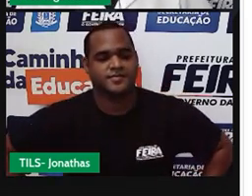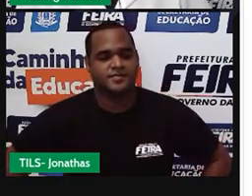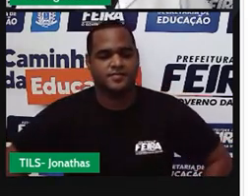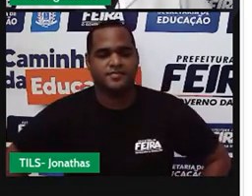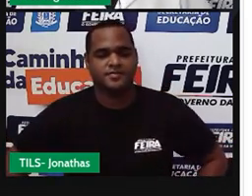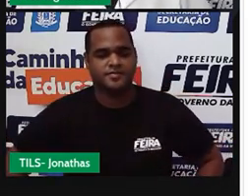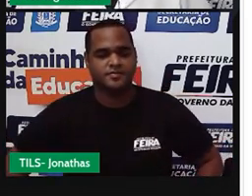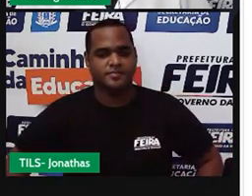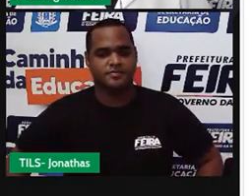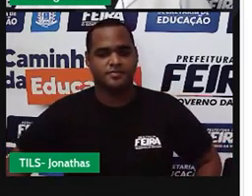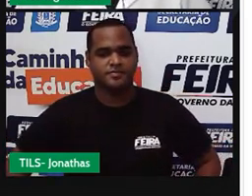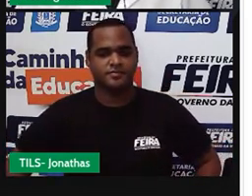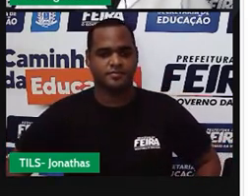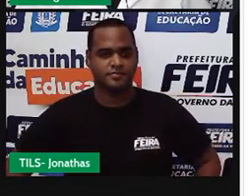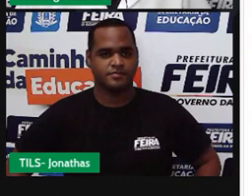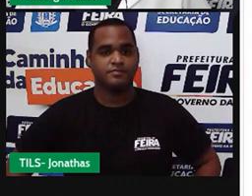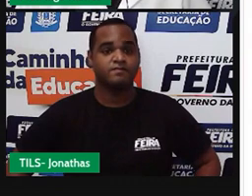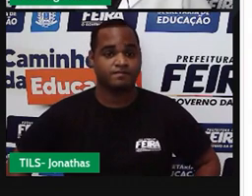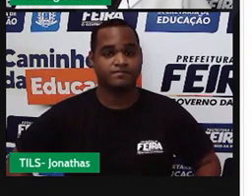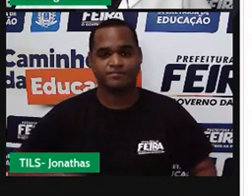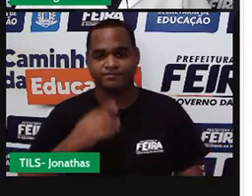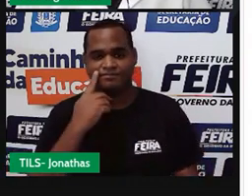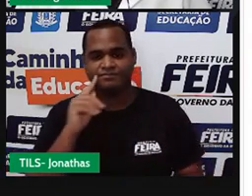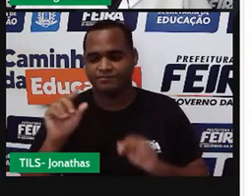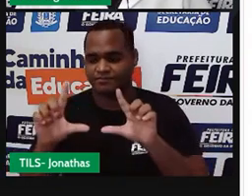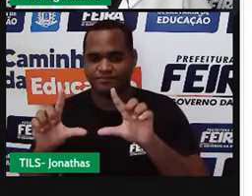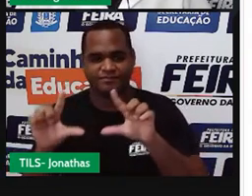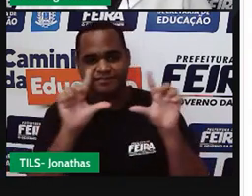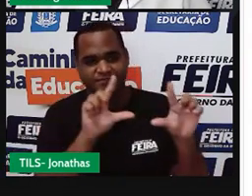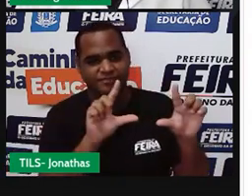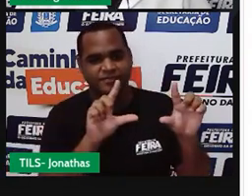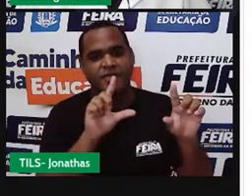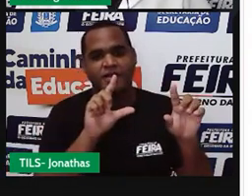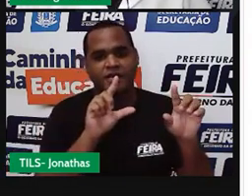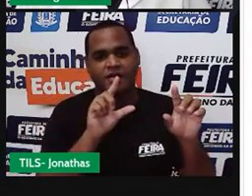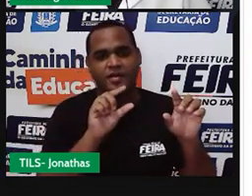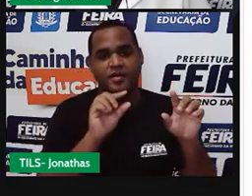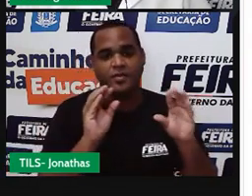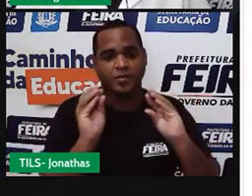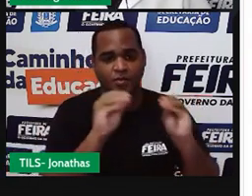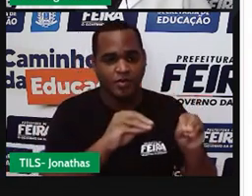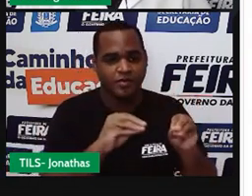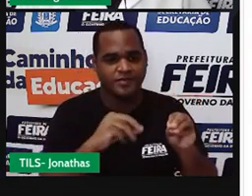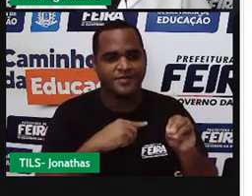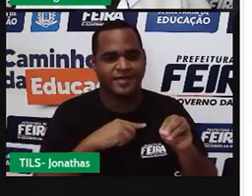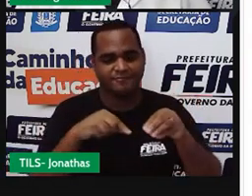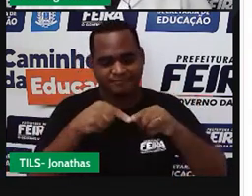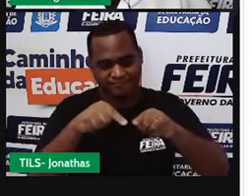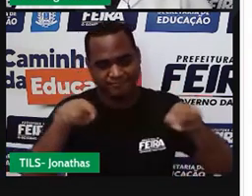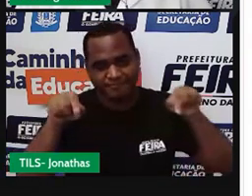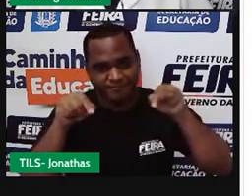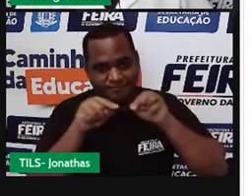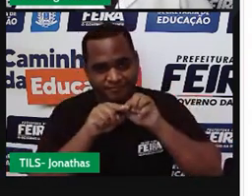nós vamos pegar essa daqui e vamos colocar ela aqui